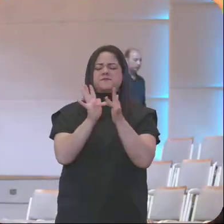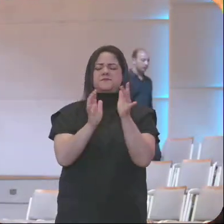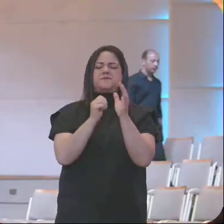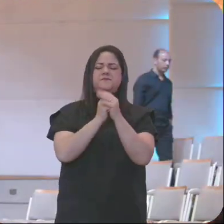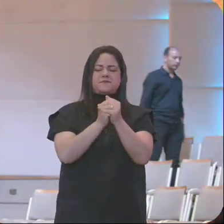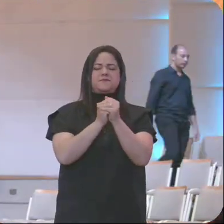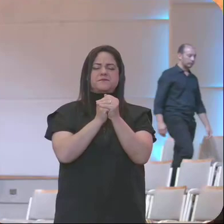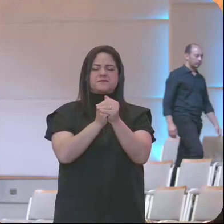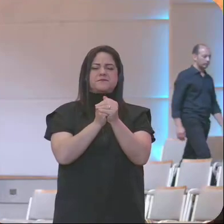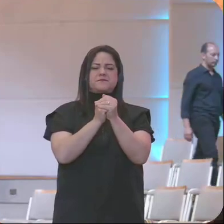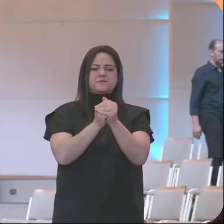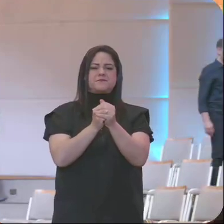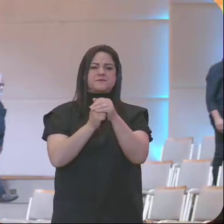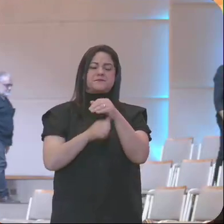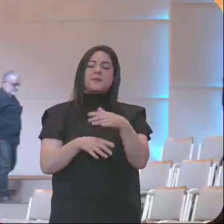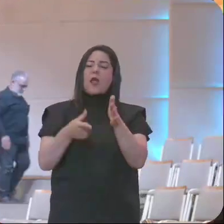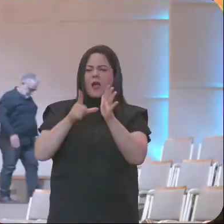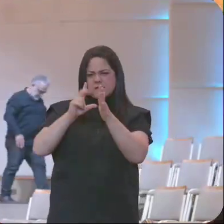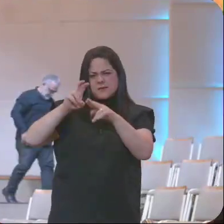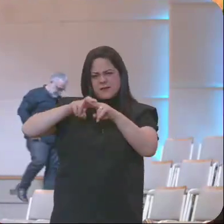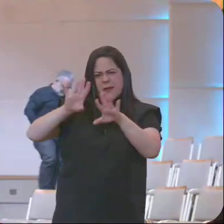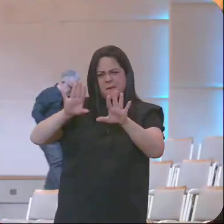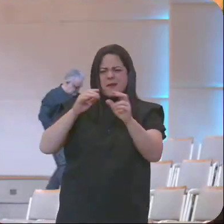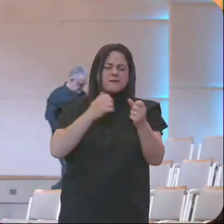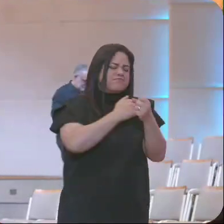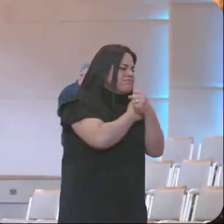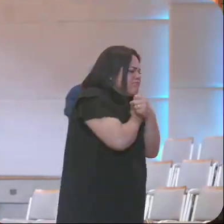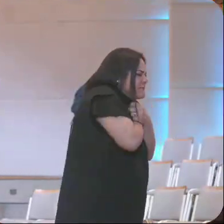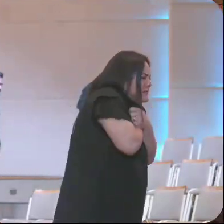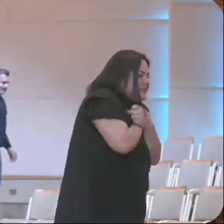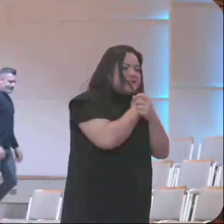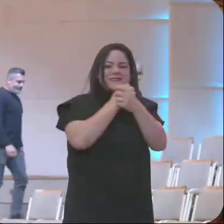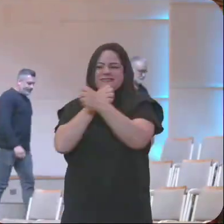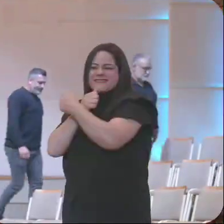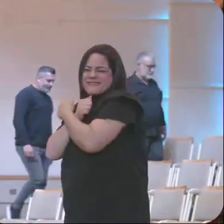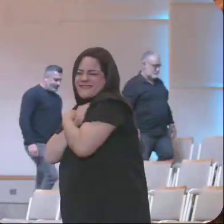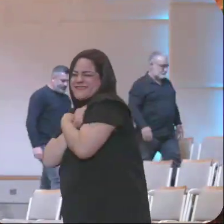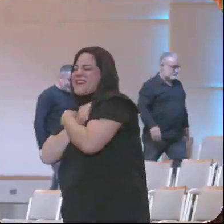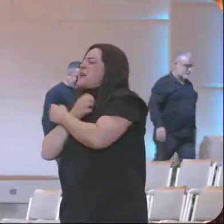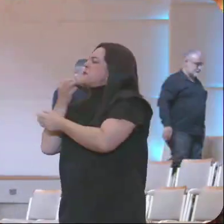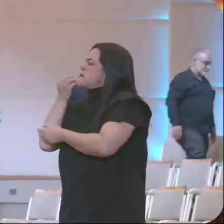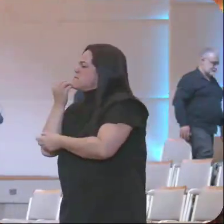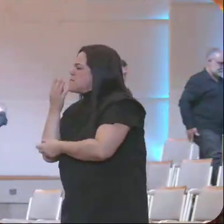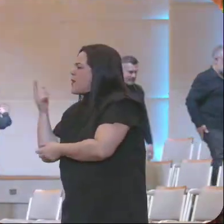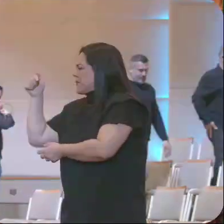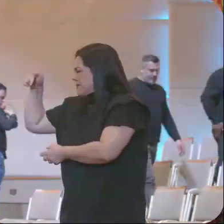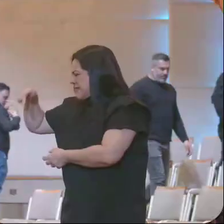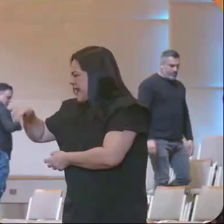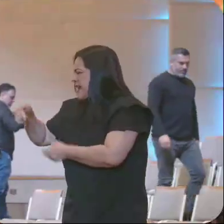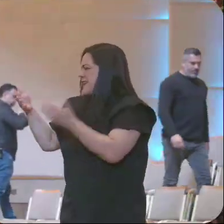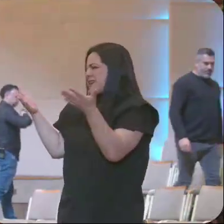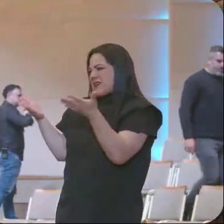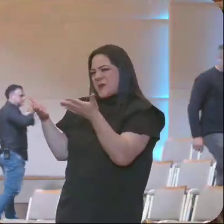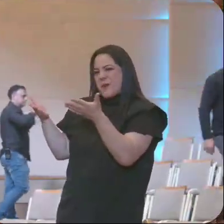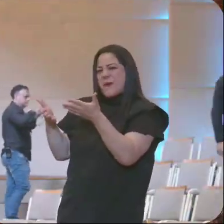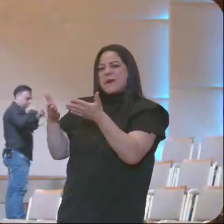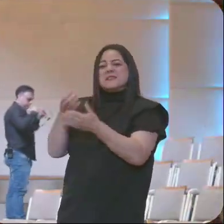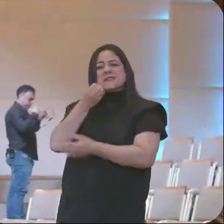Jesus. Amém, amém. Antes de você sentar, dá um abraço quem está perto de você e fala assim, que bom que você está aqui, que bom que você